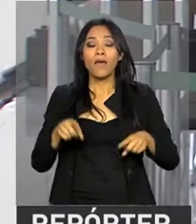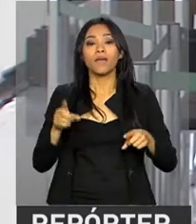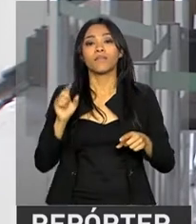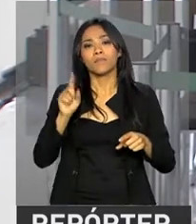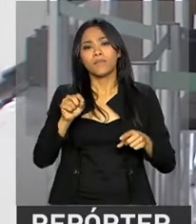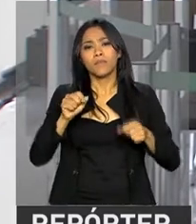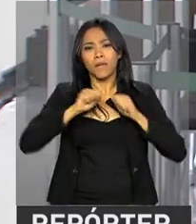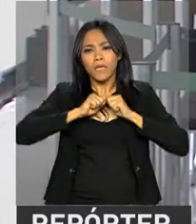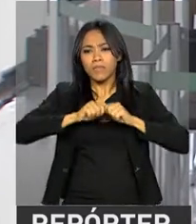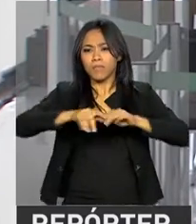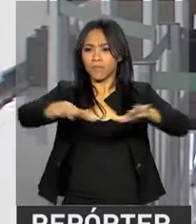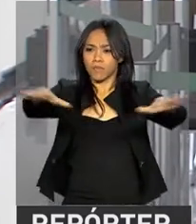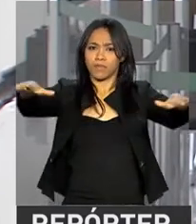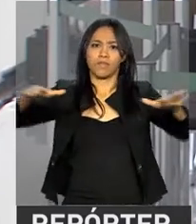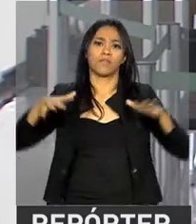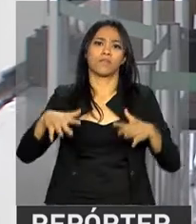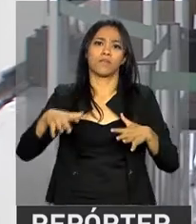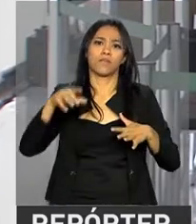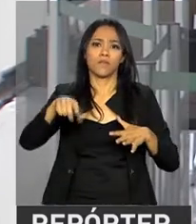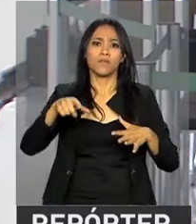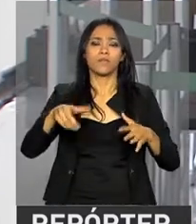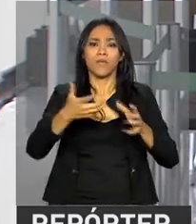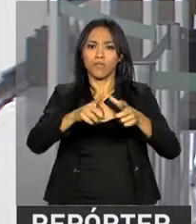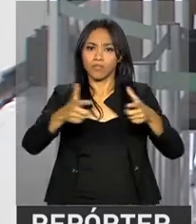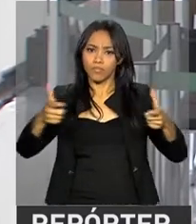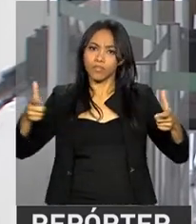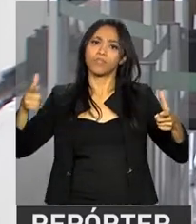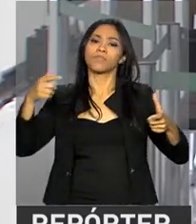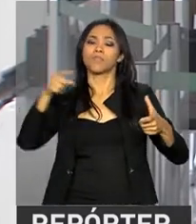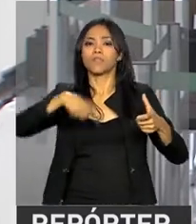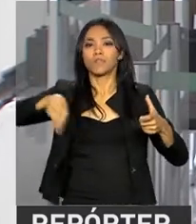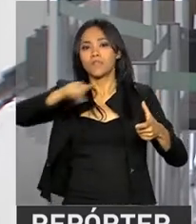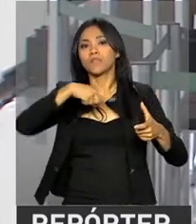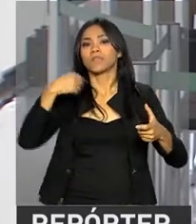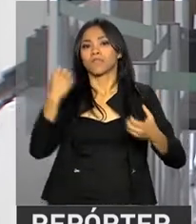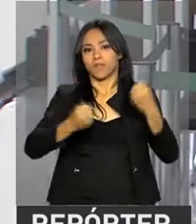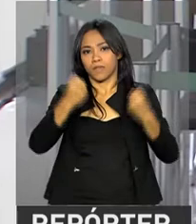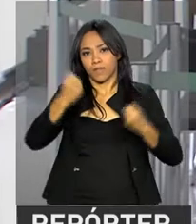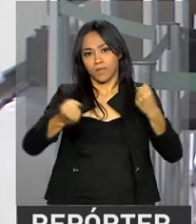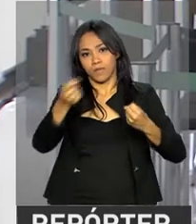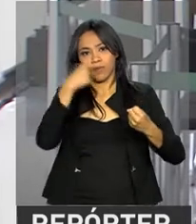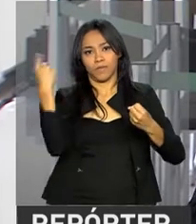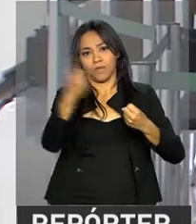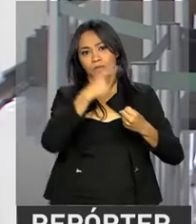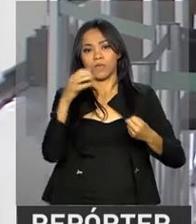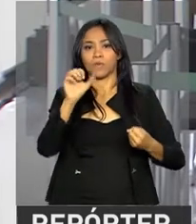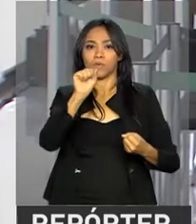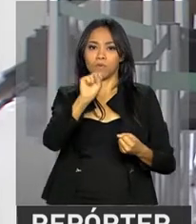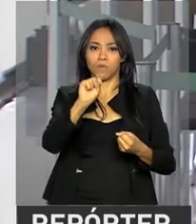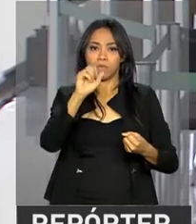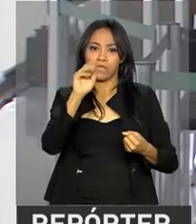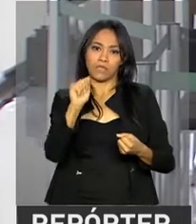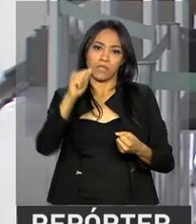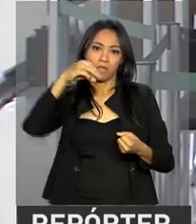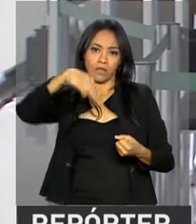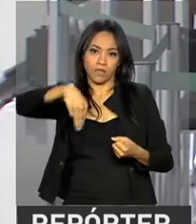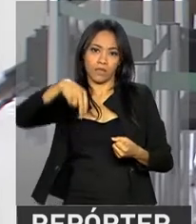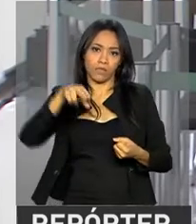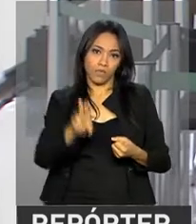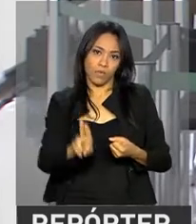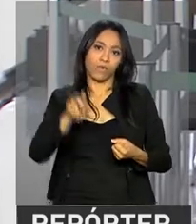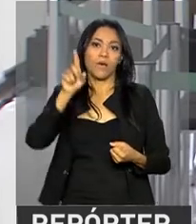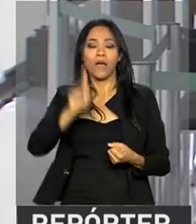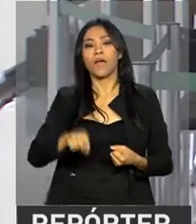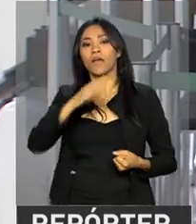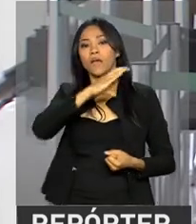e ampliação da frota do serviço de atendimento móvel de urgência o samu esse processo então está sendo executado e coordenado pelo